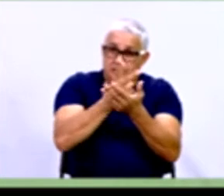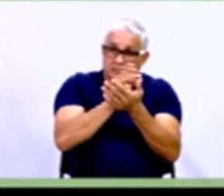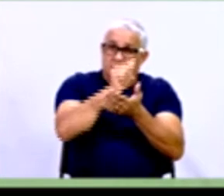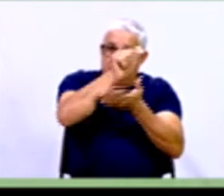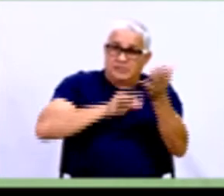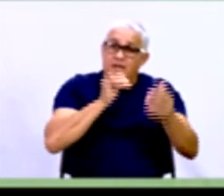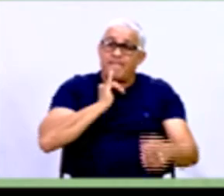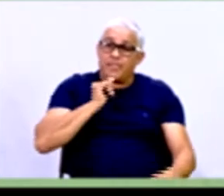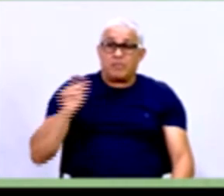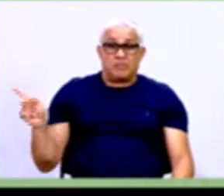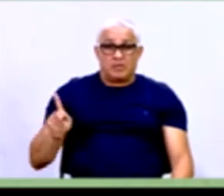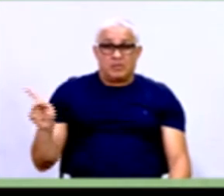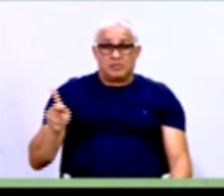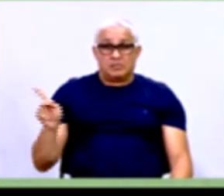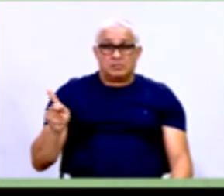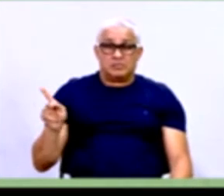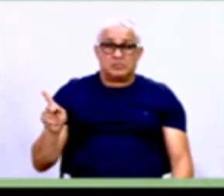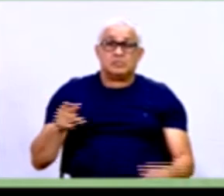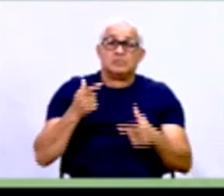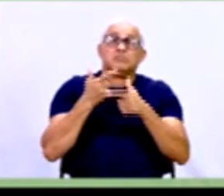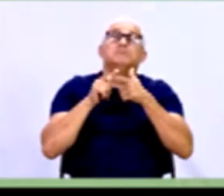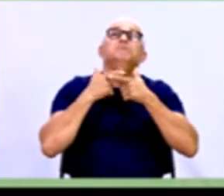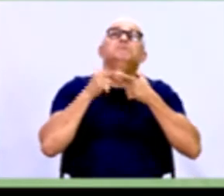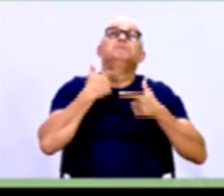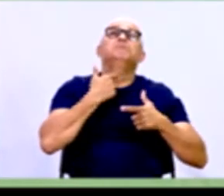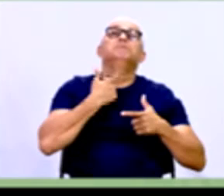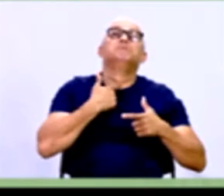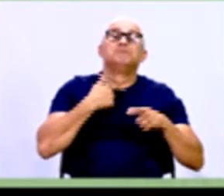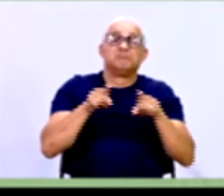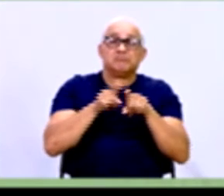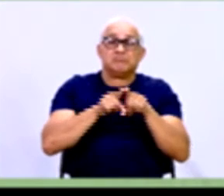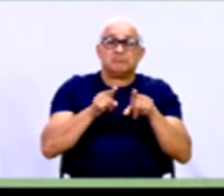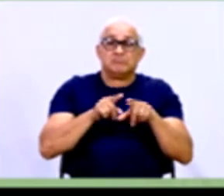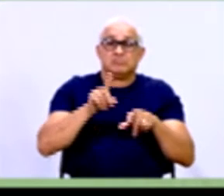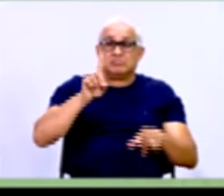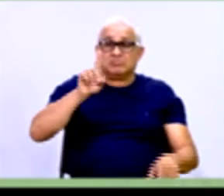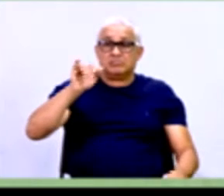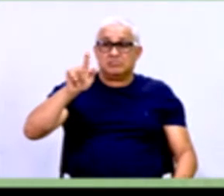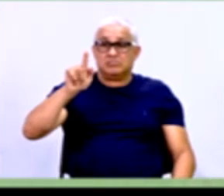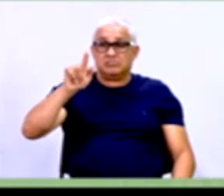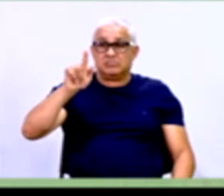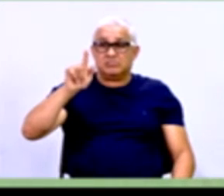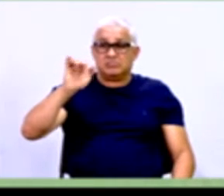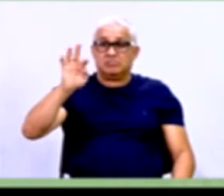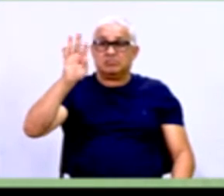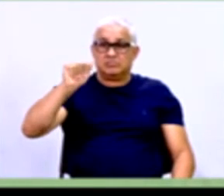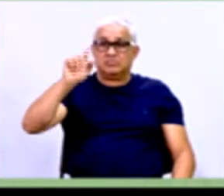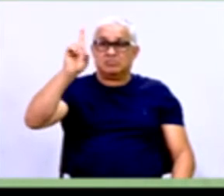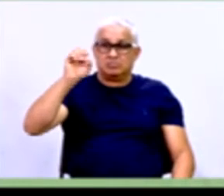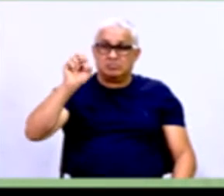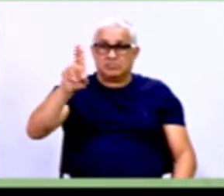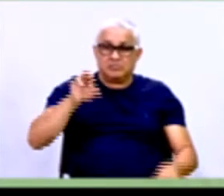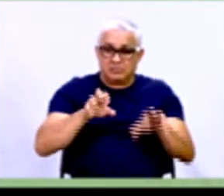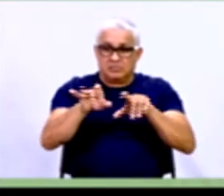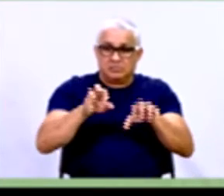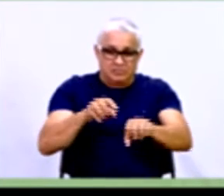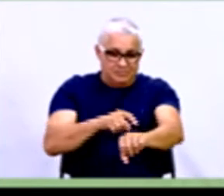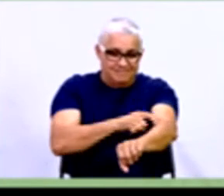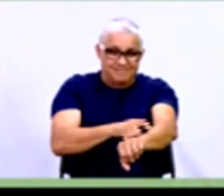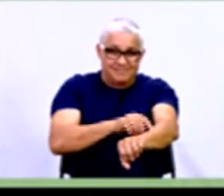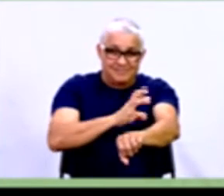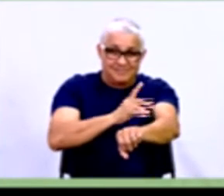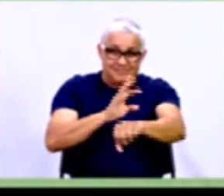professor que desenvolveu problemas na garganta ou um digitador que desenvolveu inflamação nos tendões. Vamos analisar aqui. No primeiro caso, a